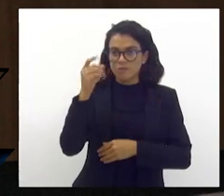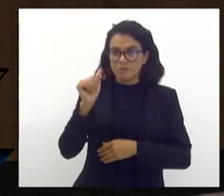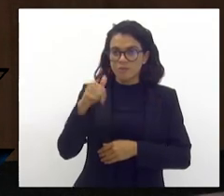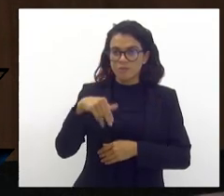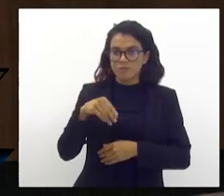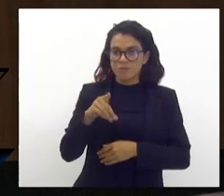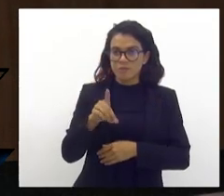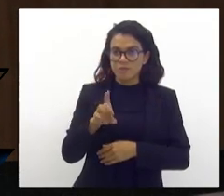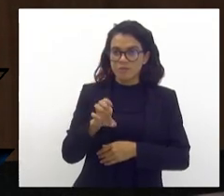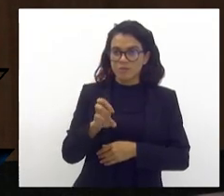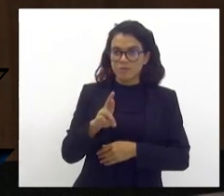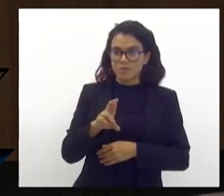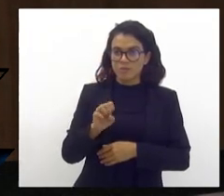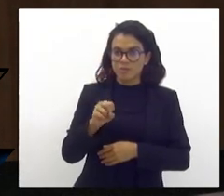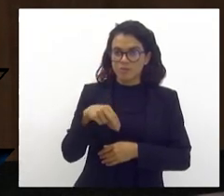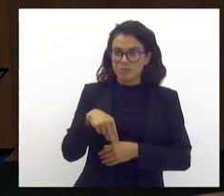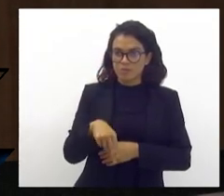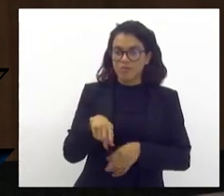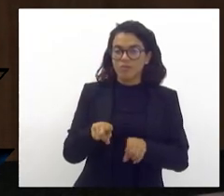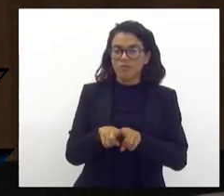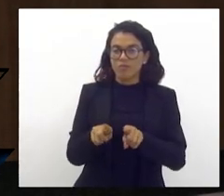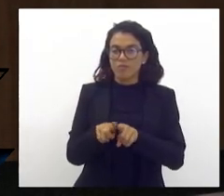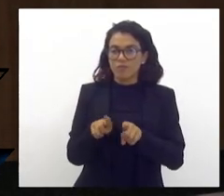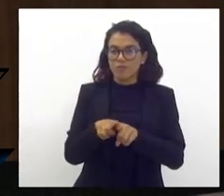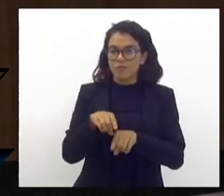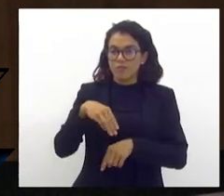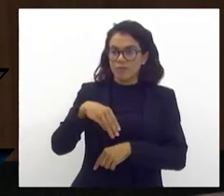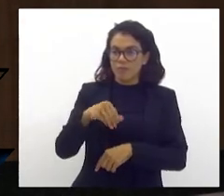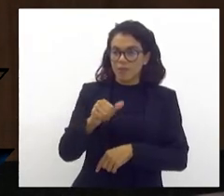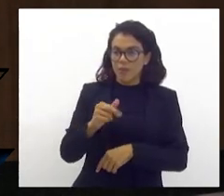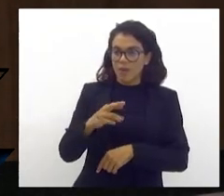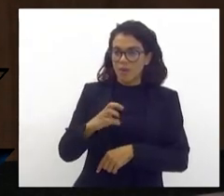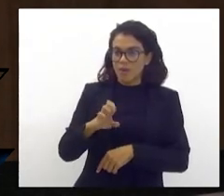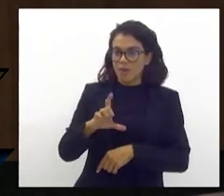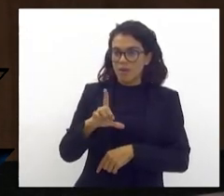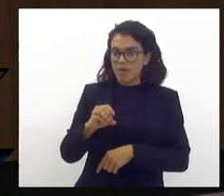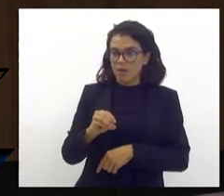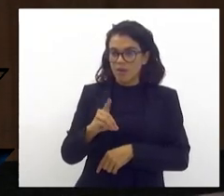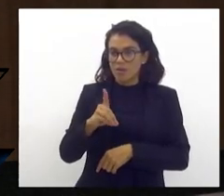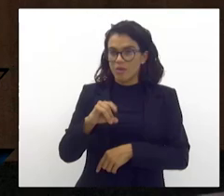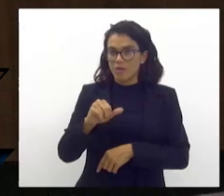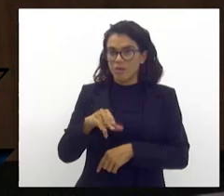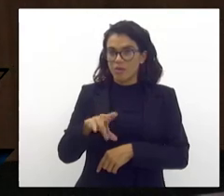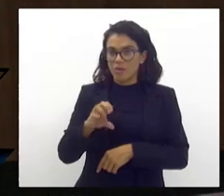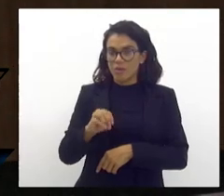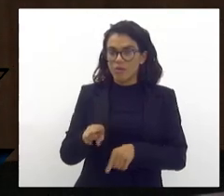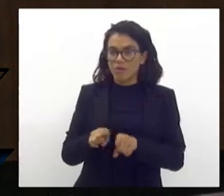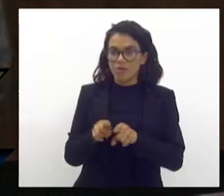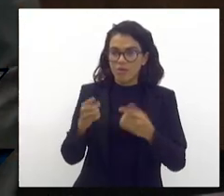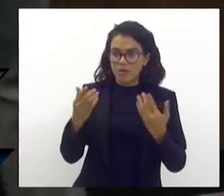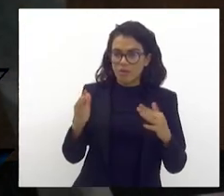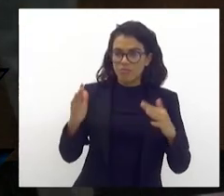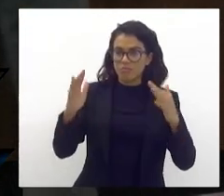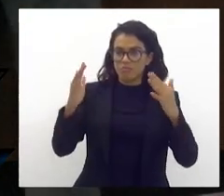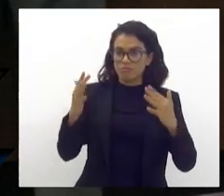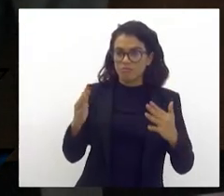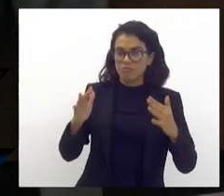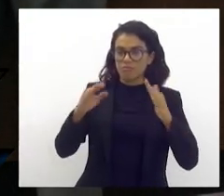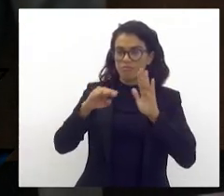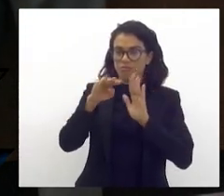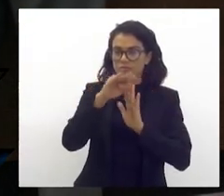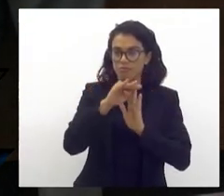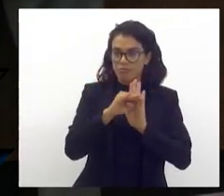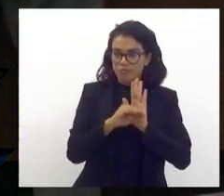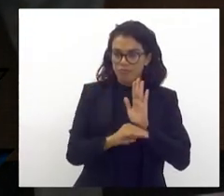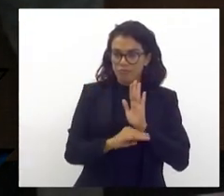Moraes e o deputado Marcelo Dino. Dizer também, parabenizar pela pauta